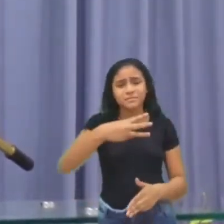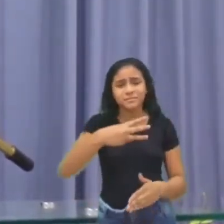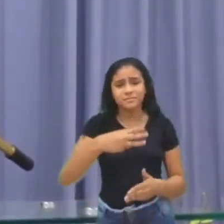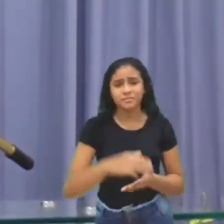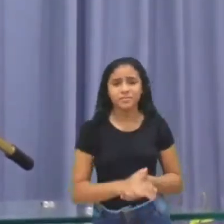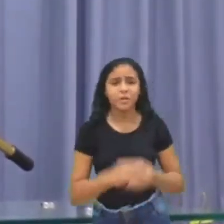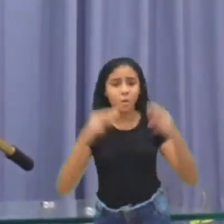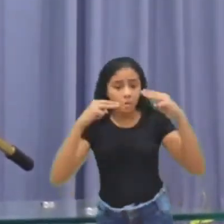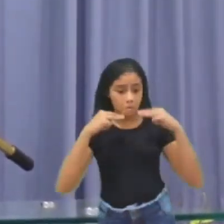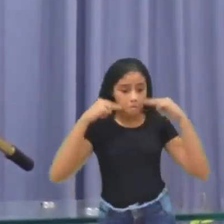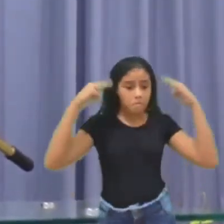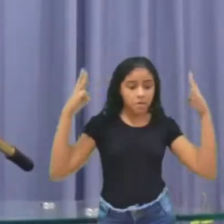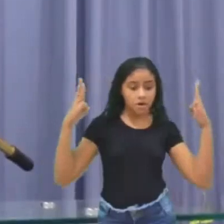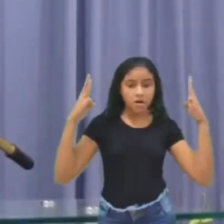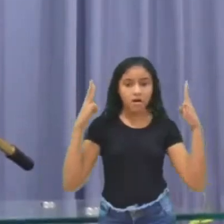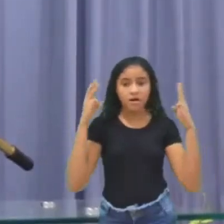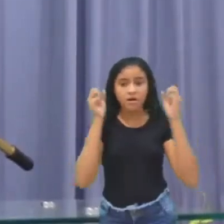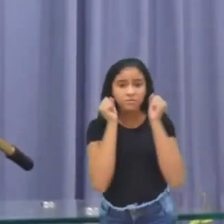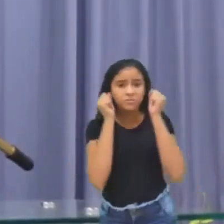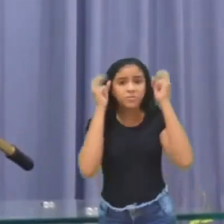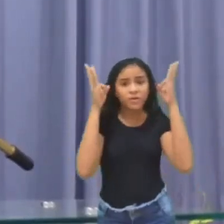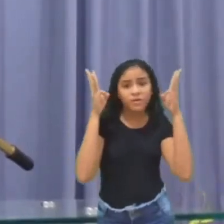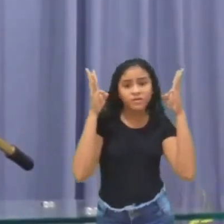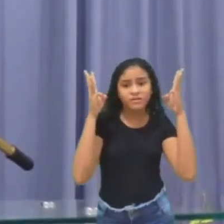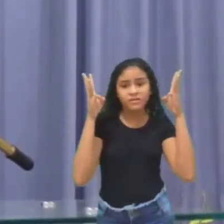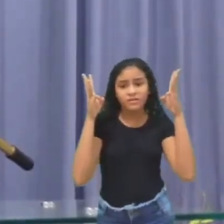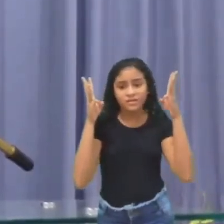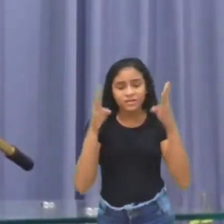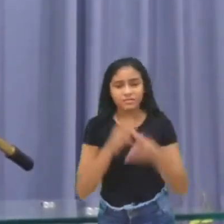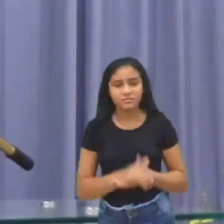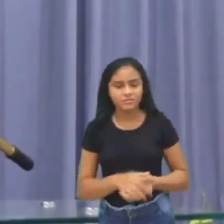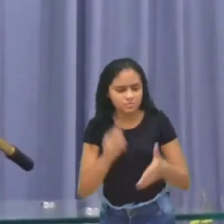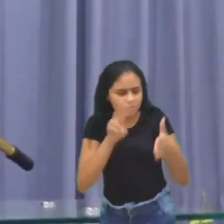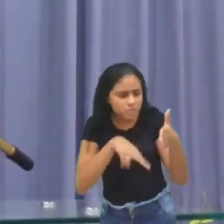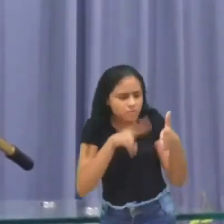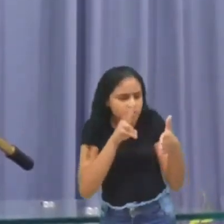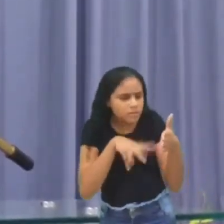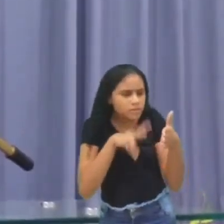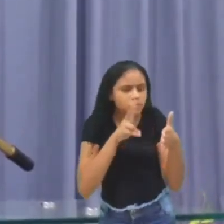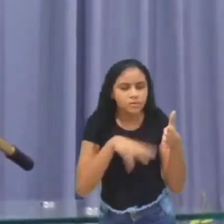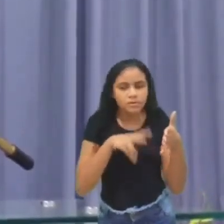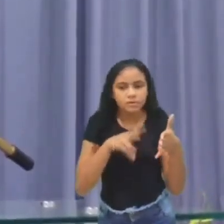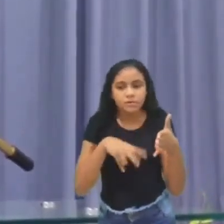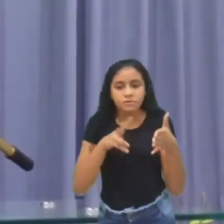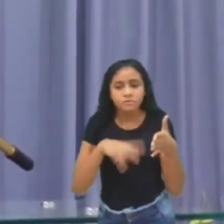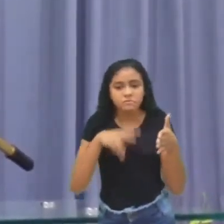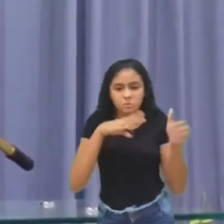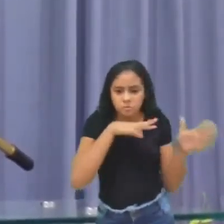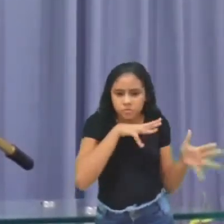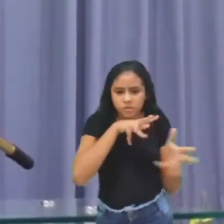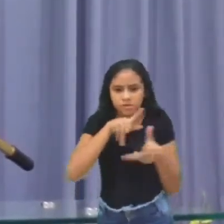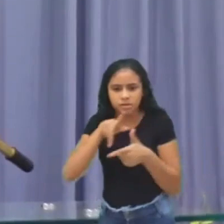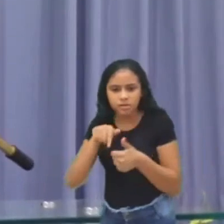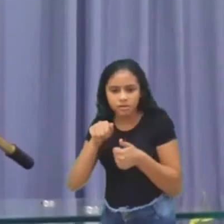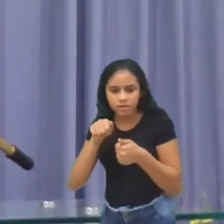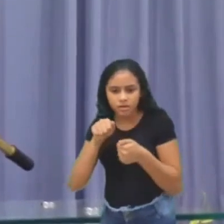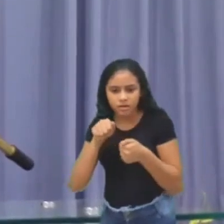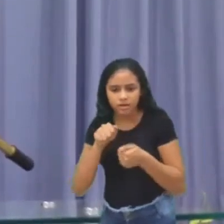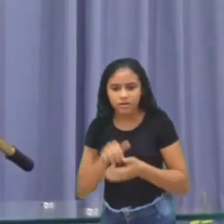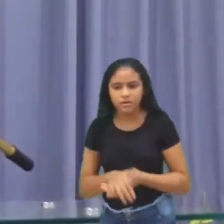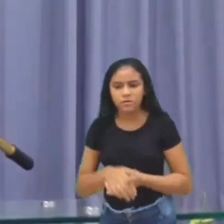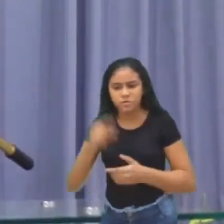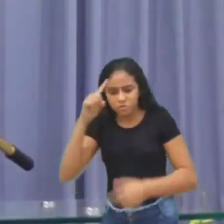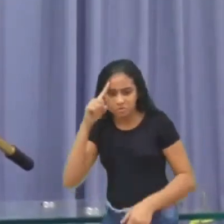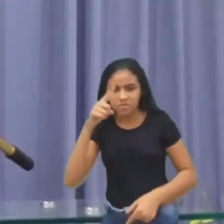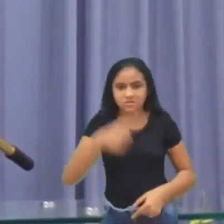a Moisés, eles vão dar o relatório, disseram: fomos à terra a que nos enviaste.